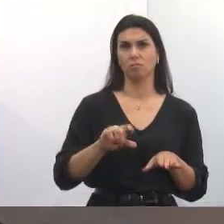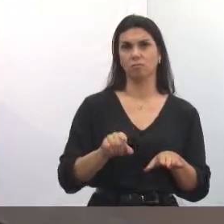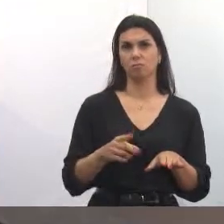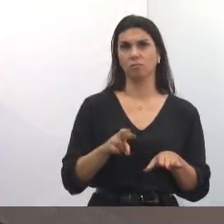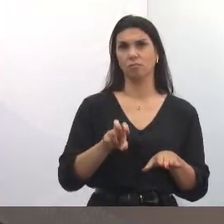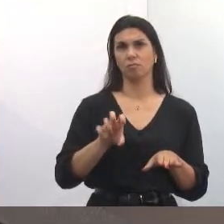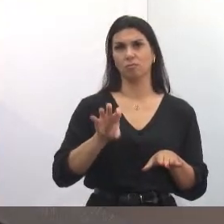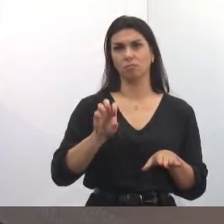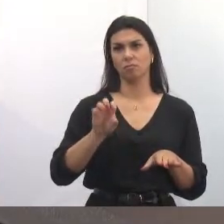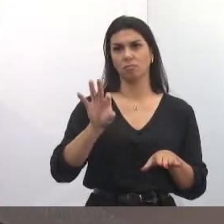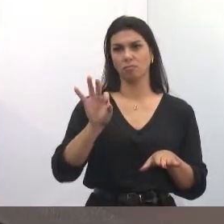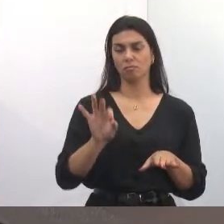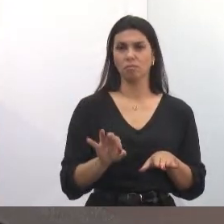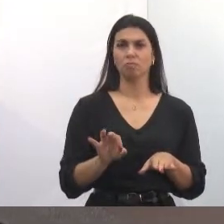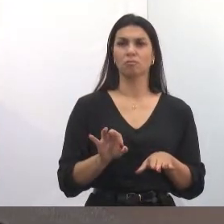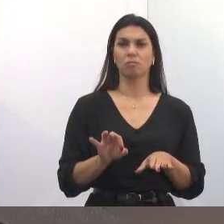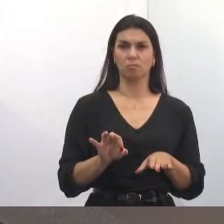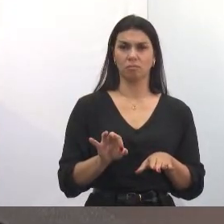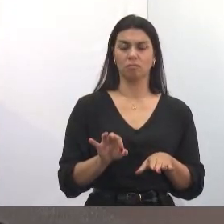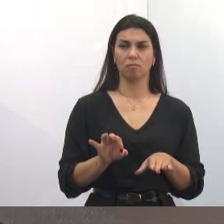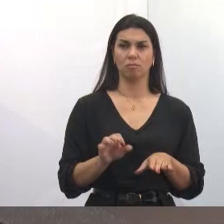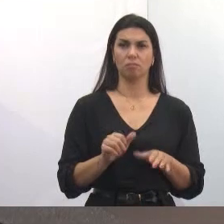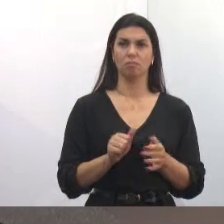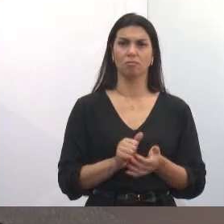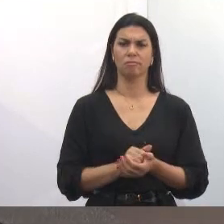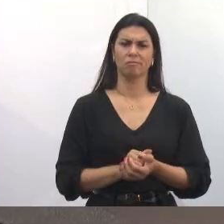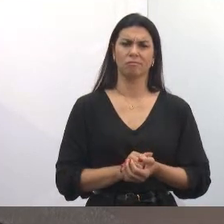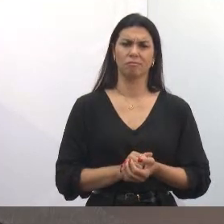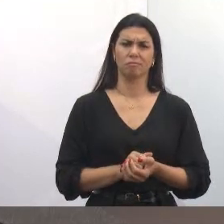39,50% à prestadora de serviço,